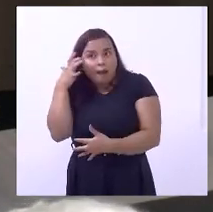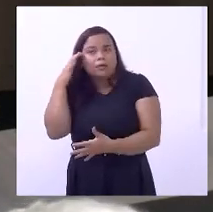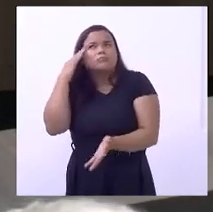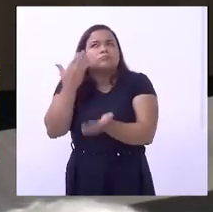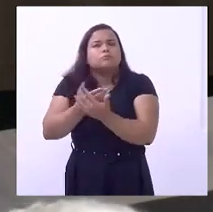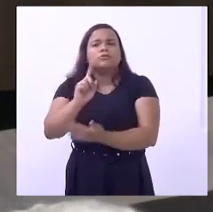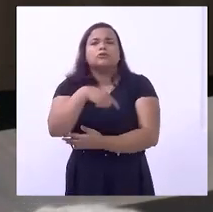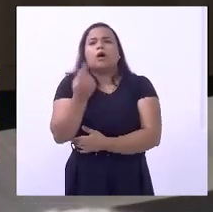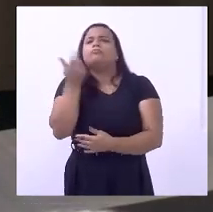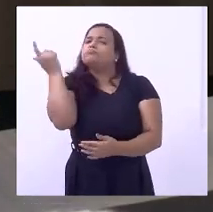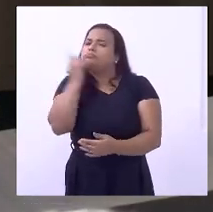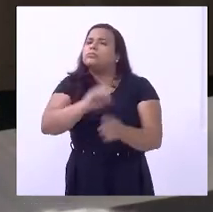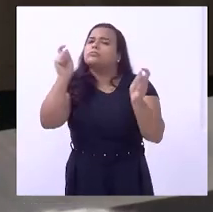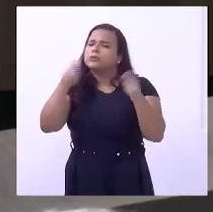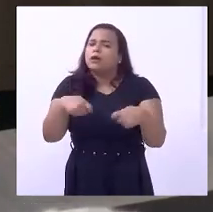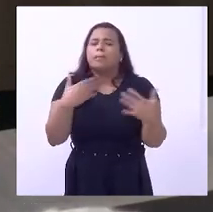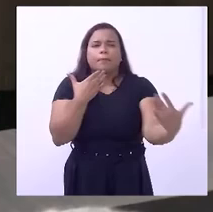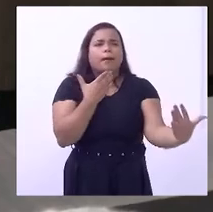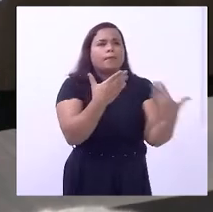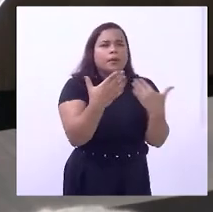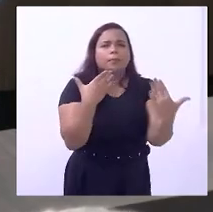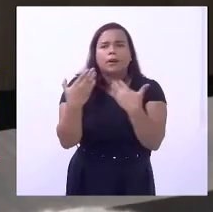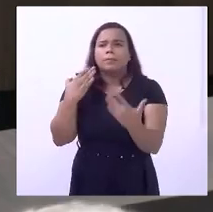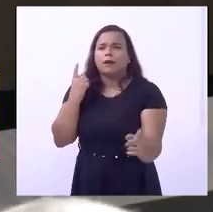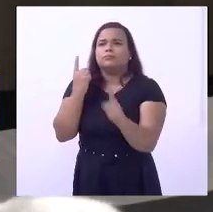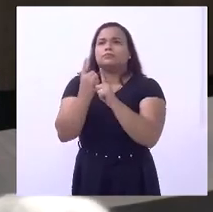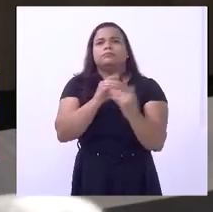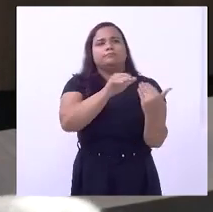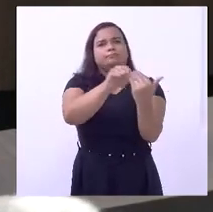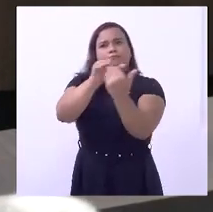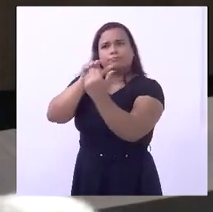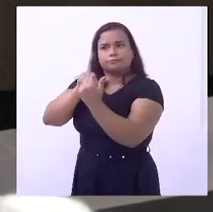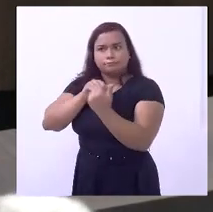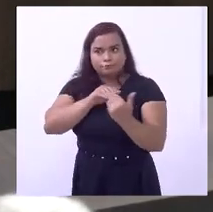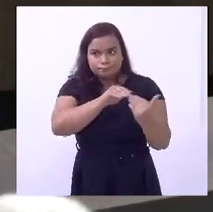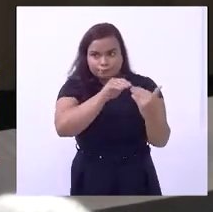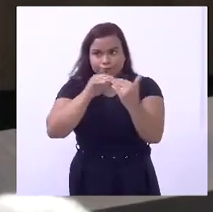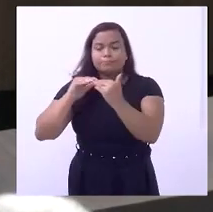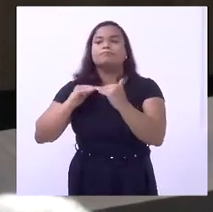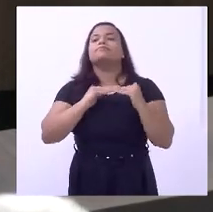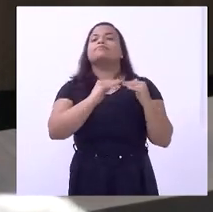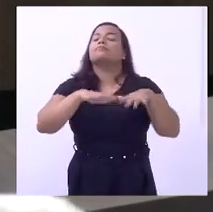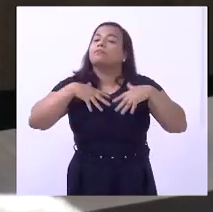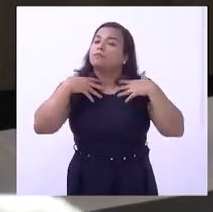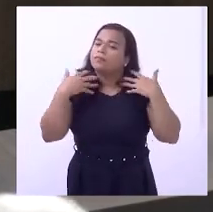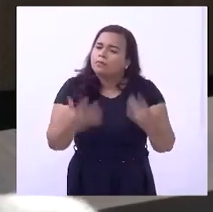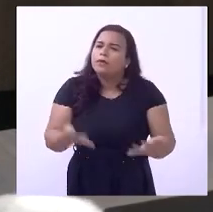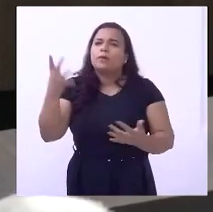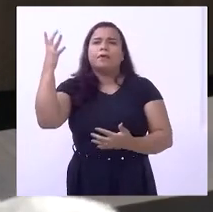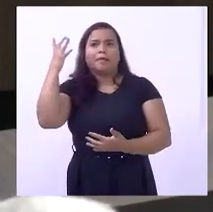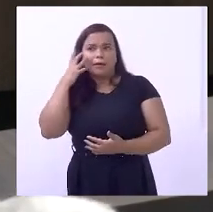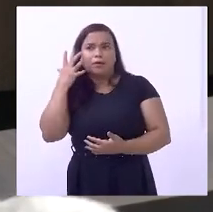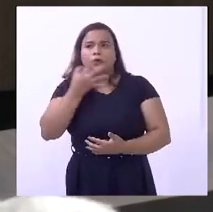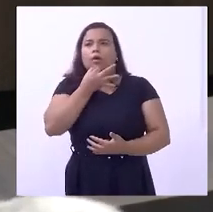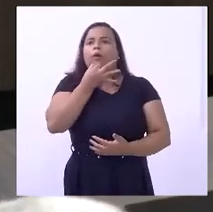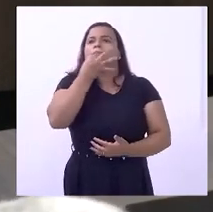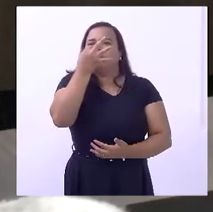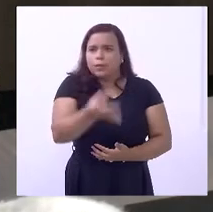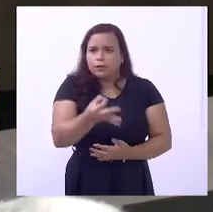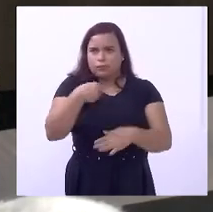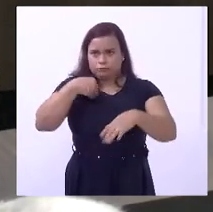ali, na condição de Vossa Excelência, encontrar um bom termo e um bom texto. Então, creio que o parecer que eu